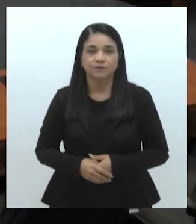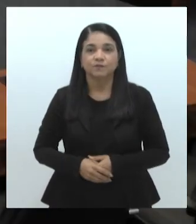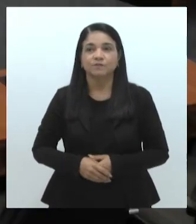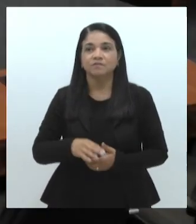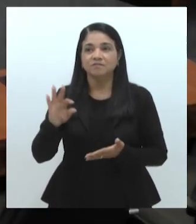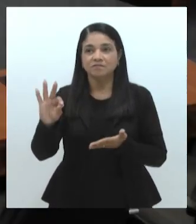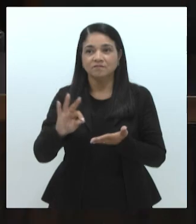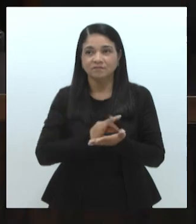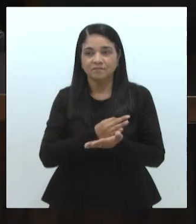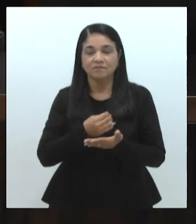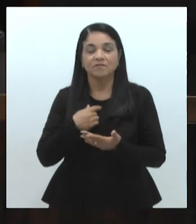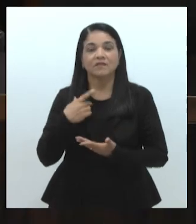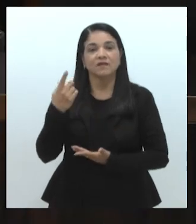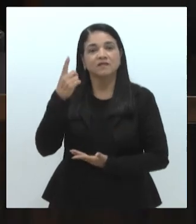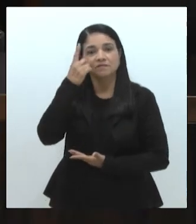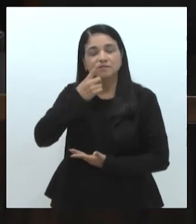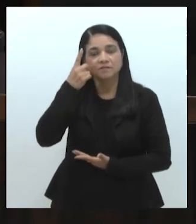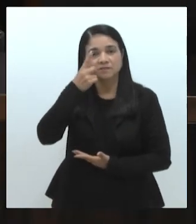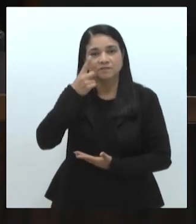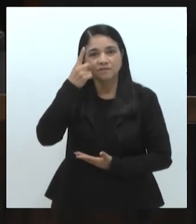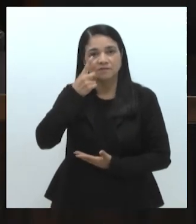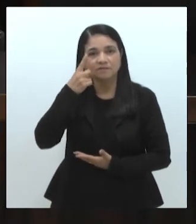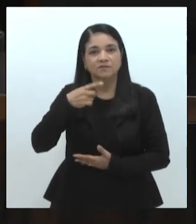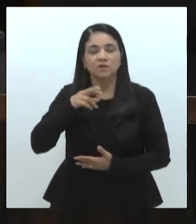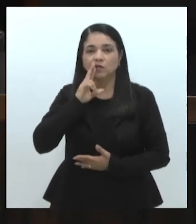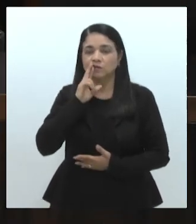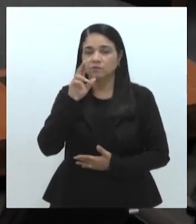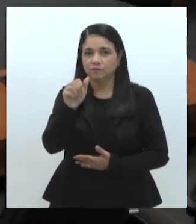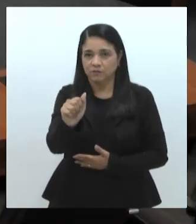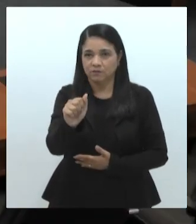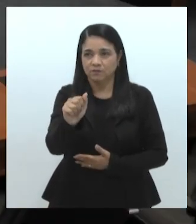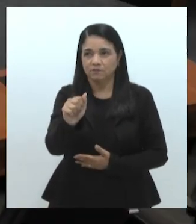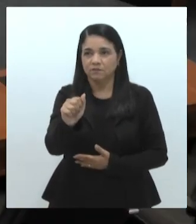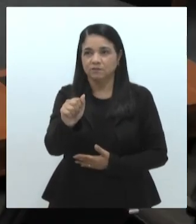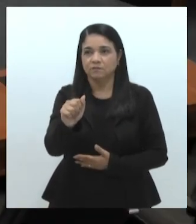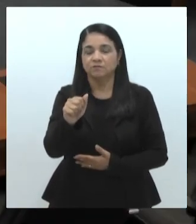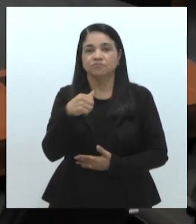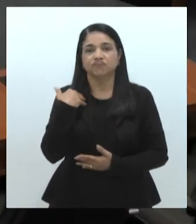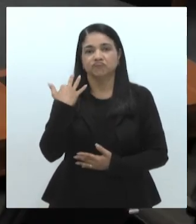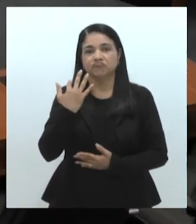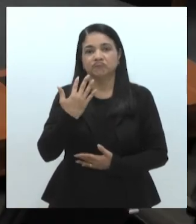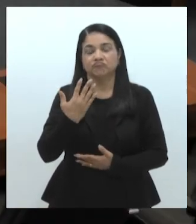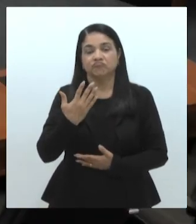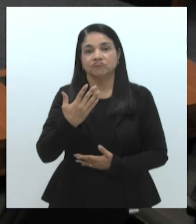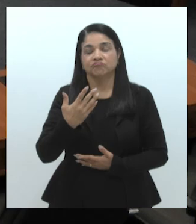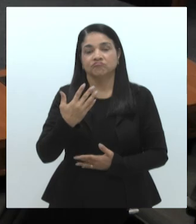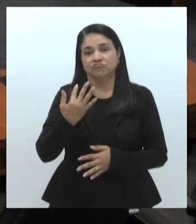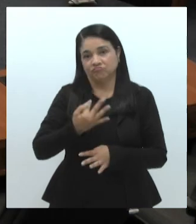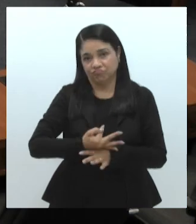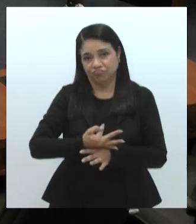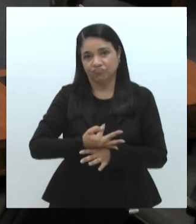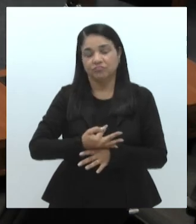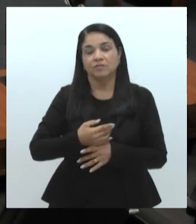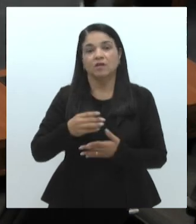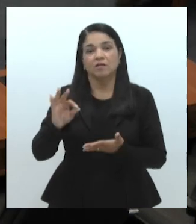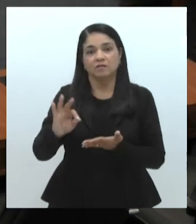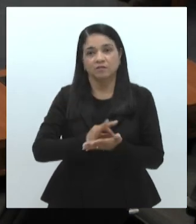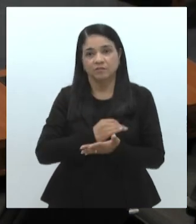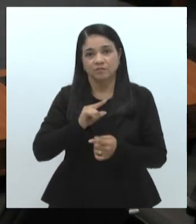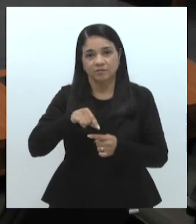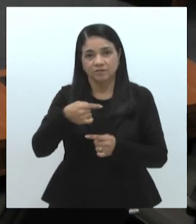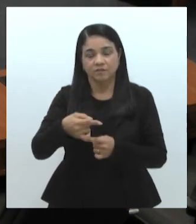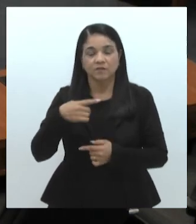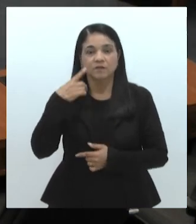Próximo orador inscrito é o nobre deputado Rodrigo Amorim, não se fazendo presente. Próximo orador inscrito é o nobre deputado